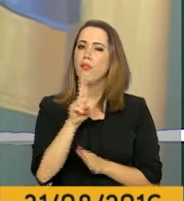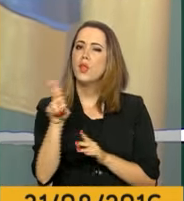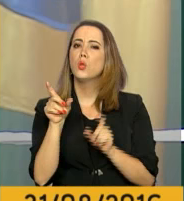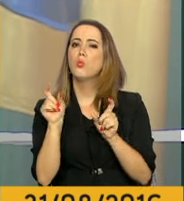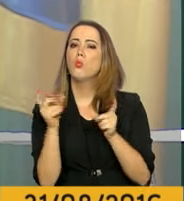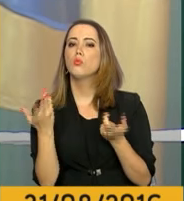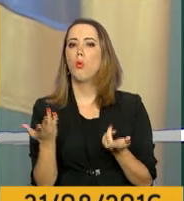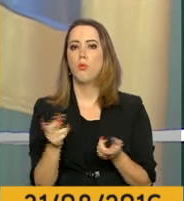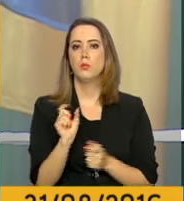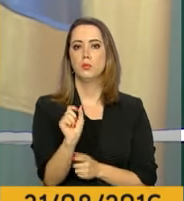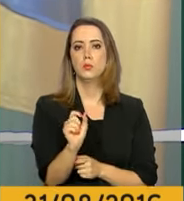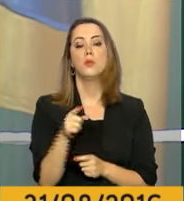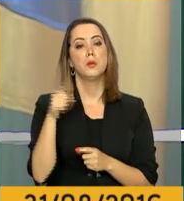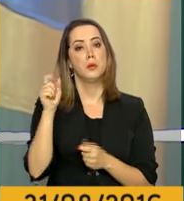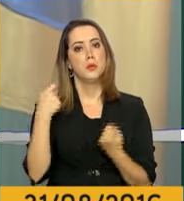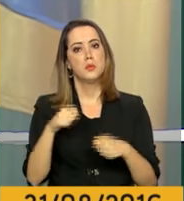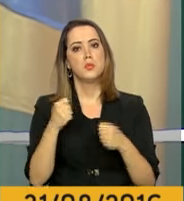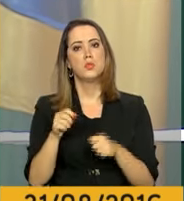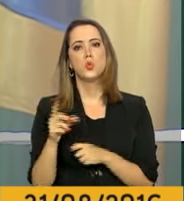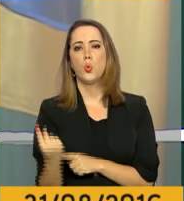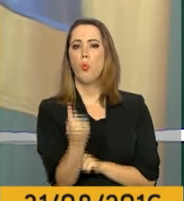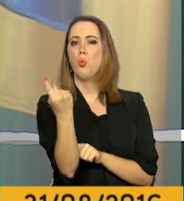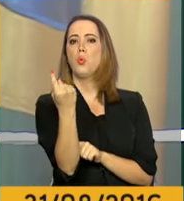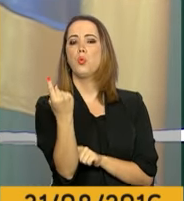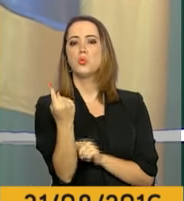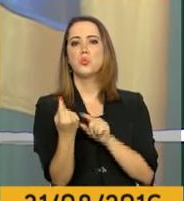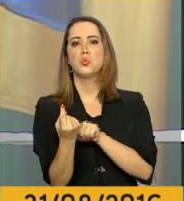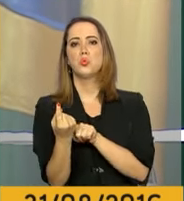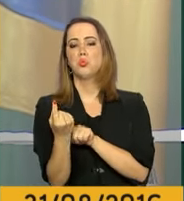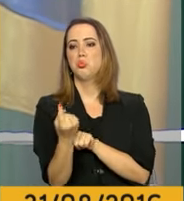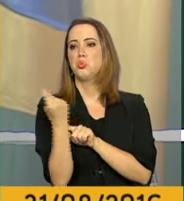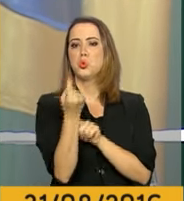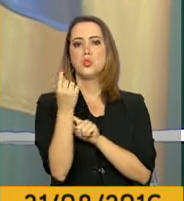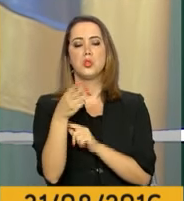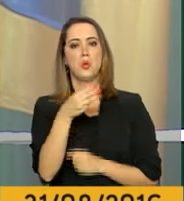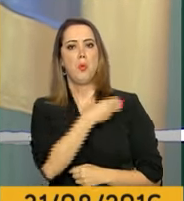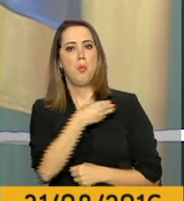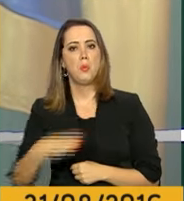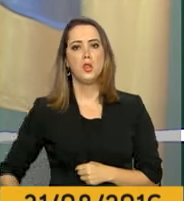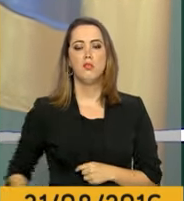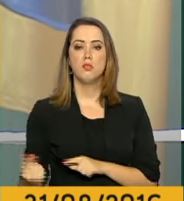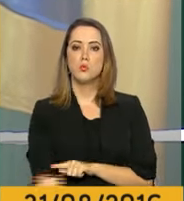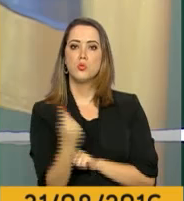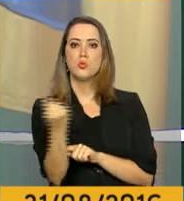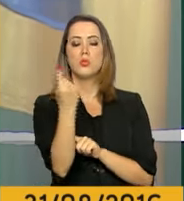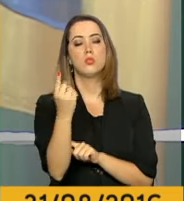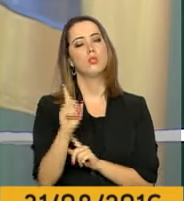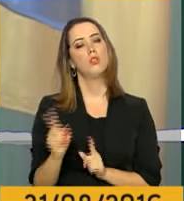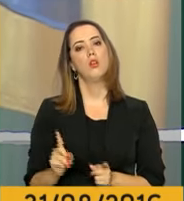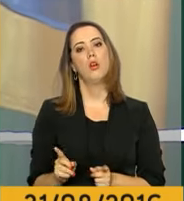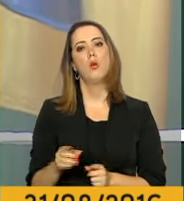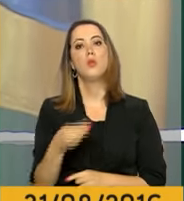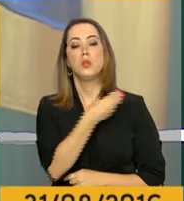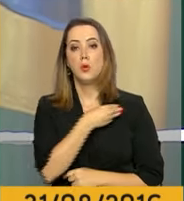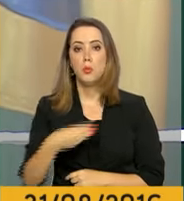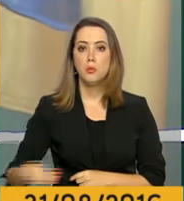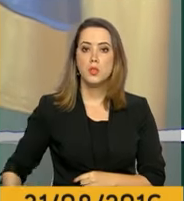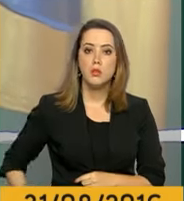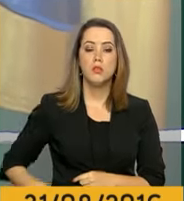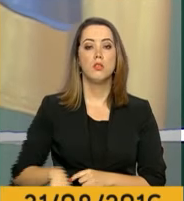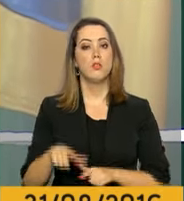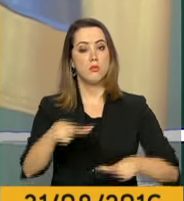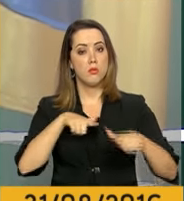enfatizar esse aspecto, porque senão parece que é uma coisa isolada. Né? O ministro tomou uma medida por conta própria, o ministro tomou uma